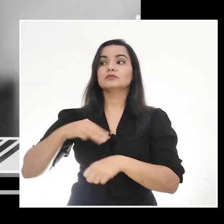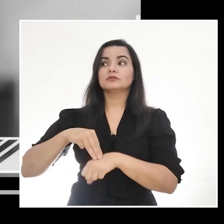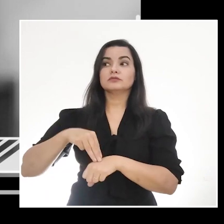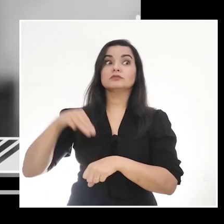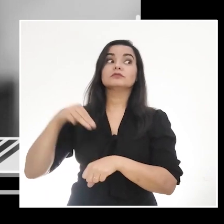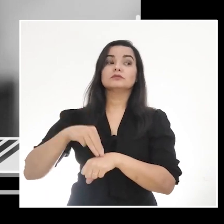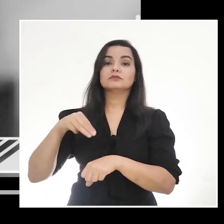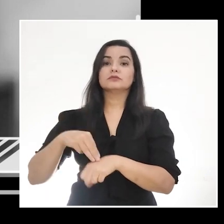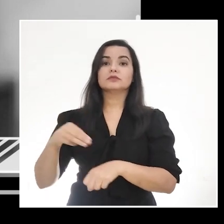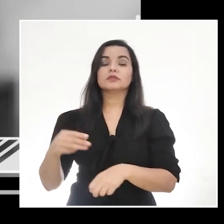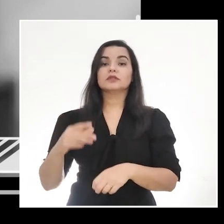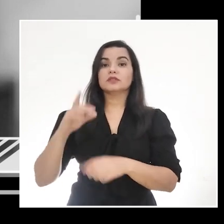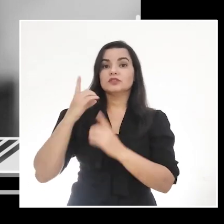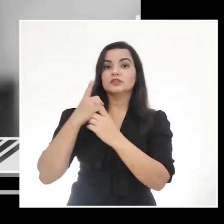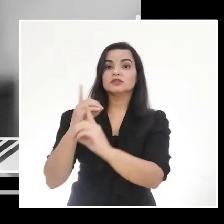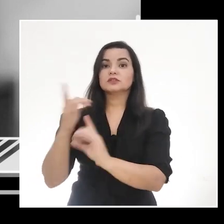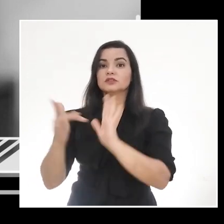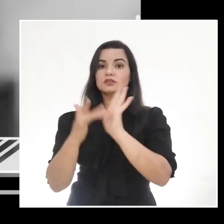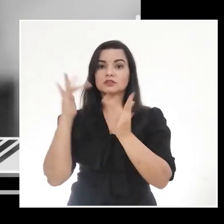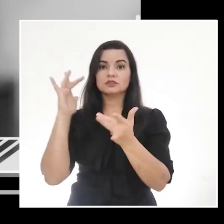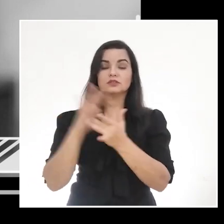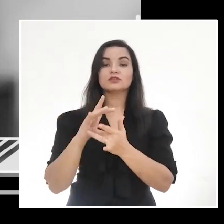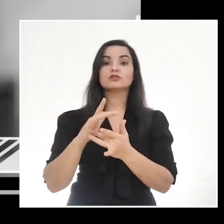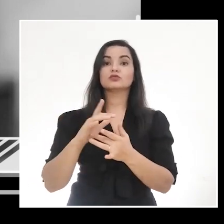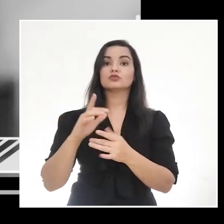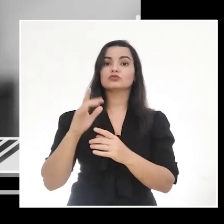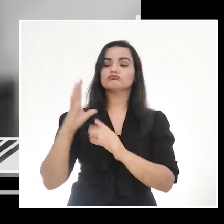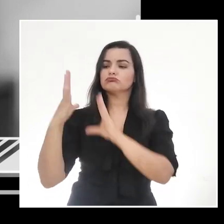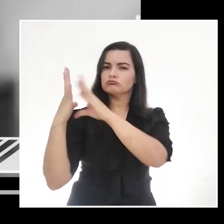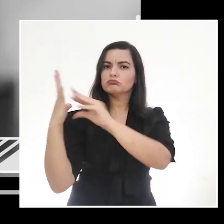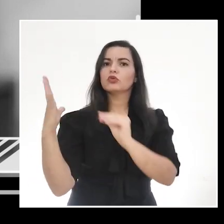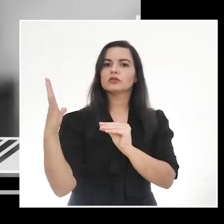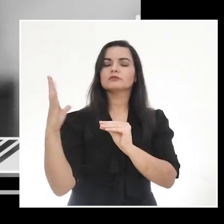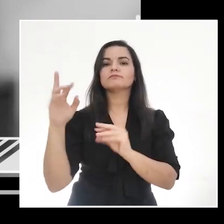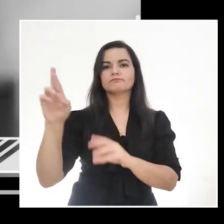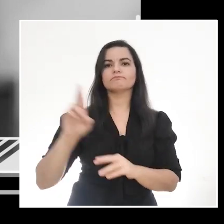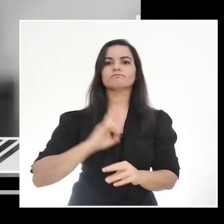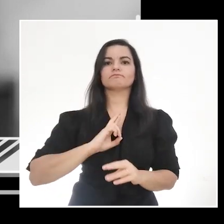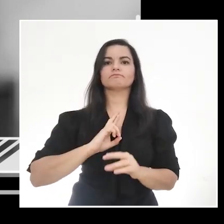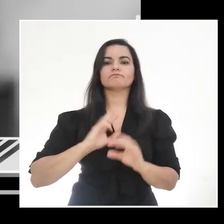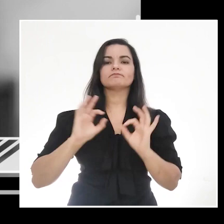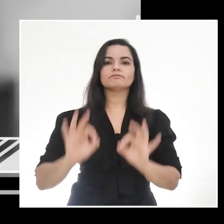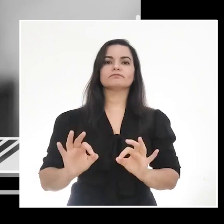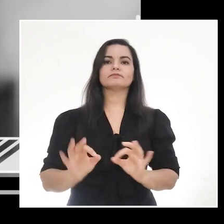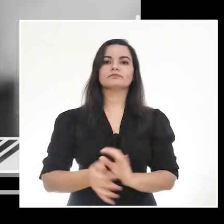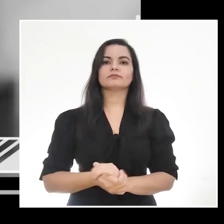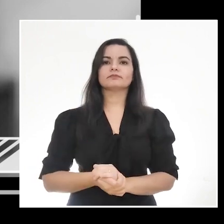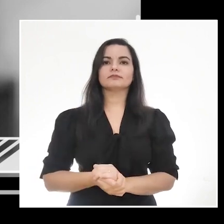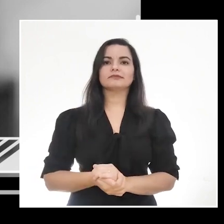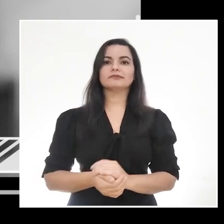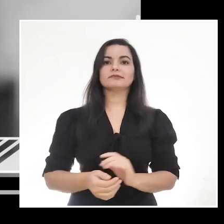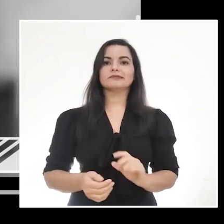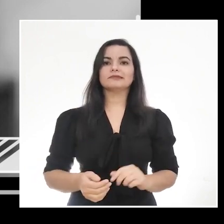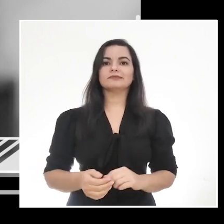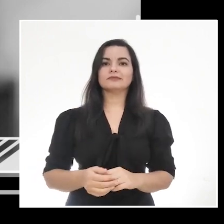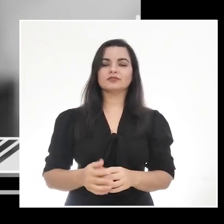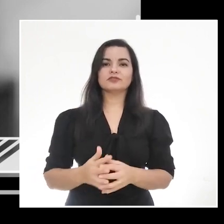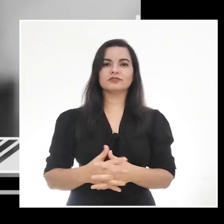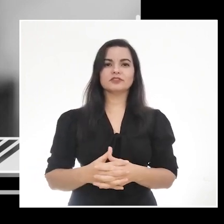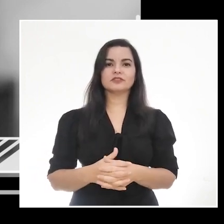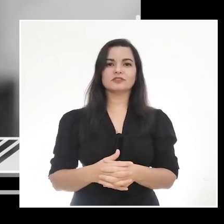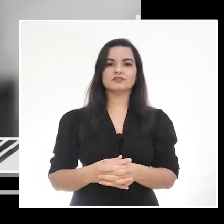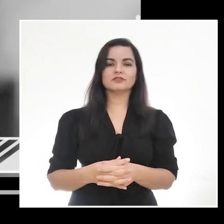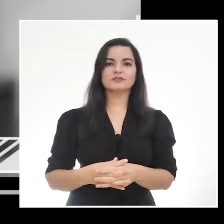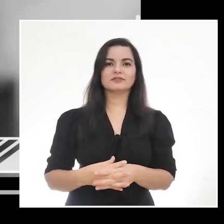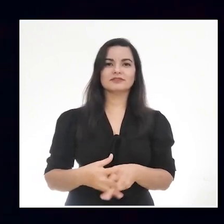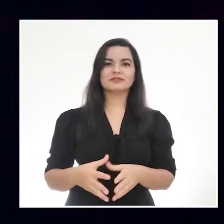e aquilo que fazia falta para o meu próprio ministério, e que o discipulado de Jesus, tendo Jesus como modelo,